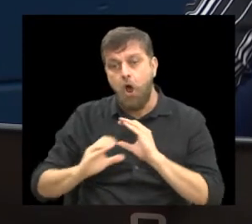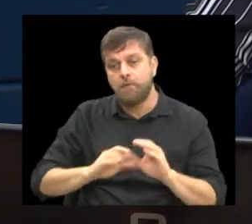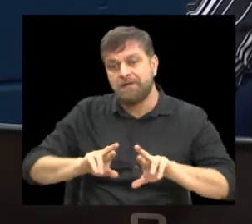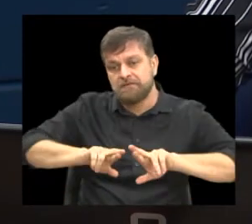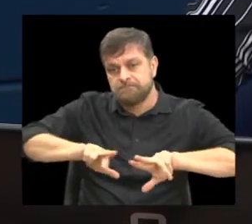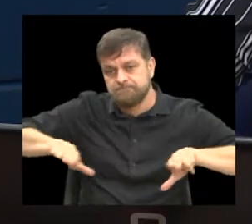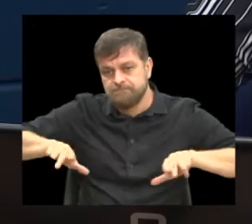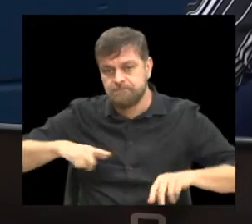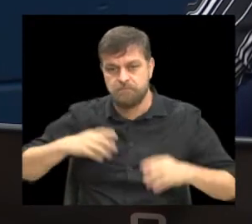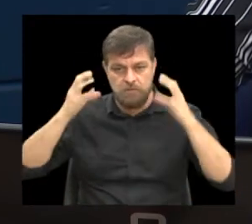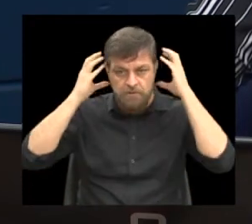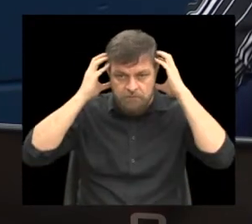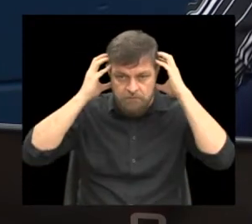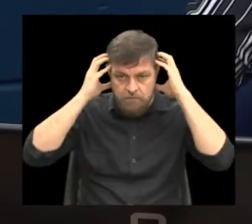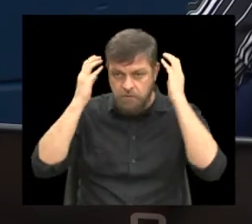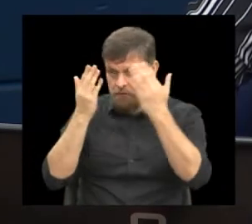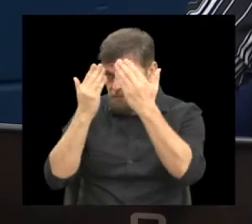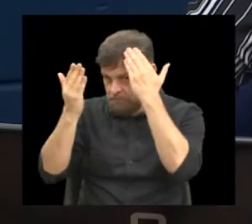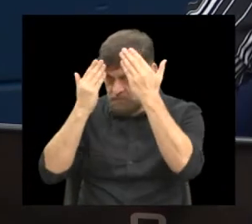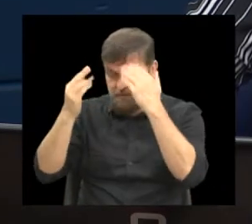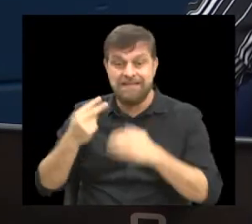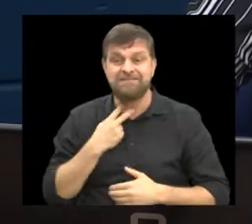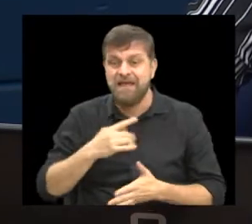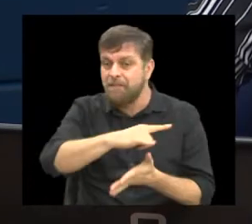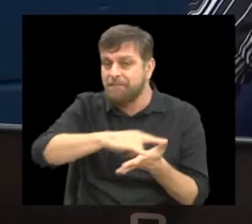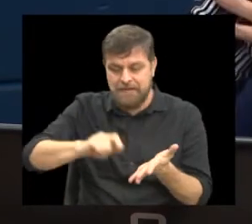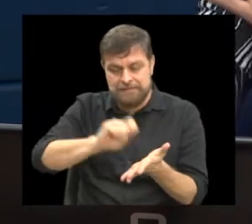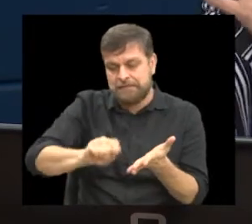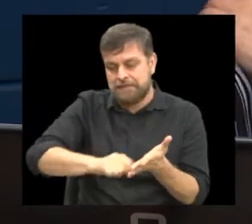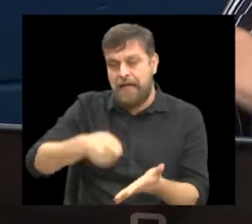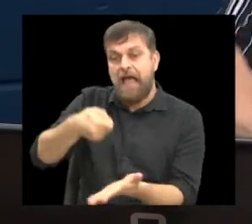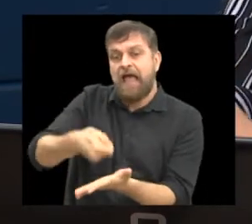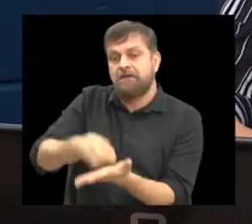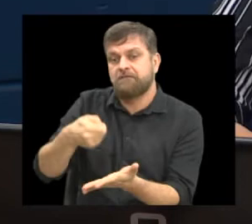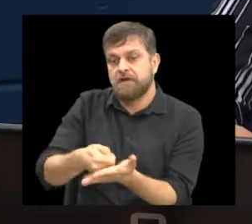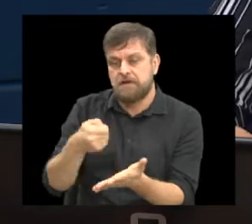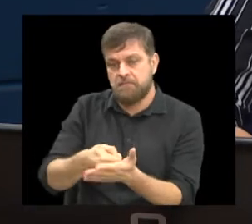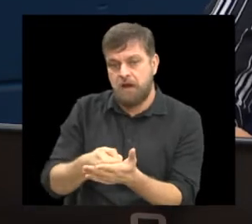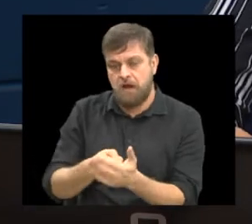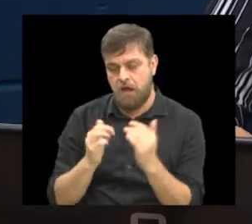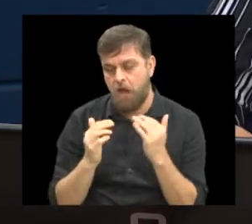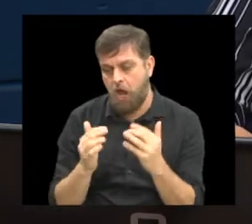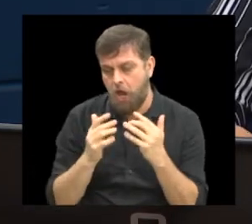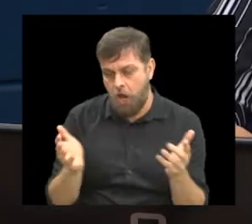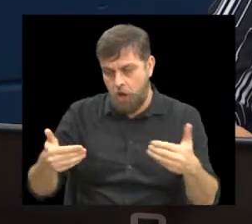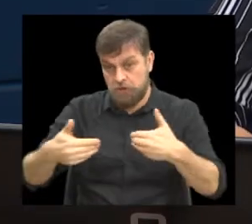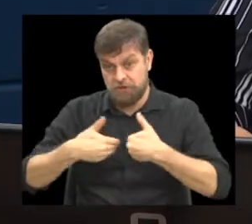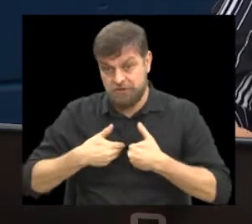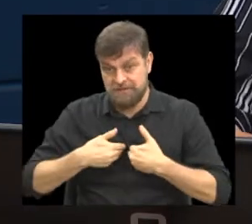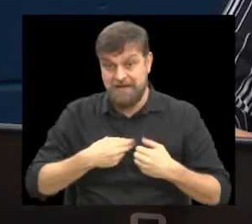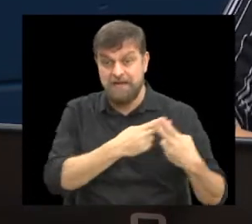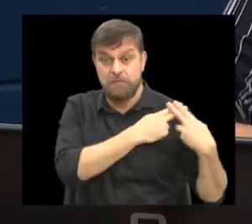por isso que nem fono, nem psicólogo dão os laudos de autismo, é só para diagnóstico médico.